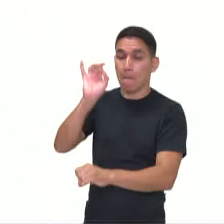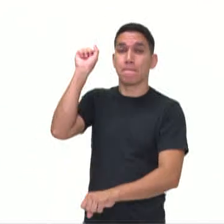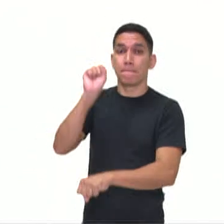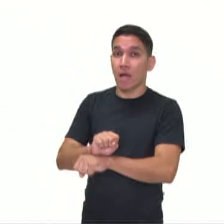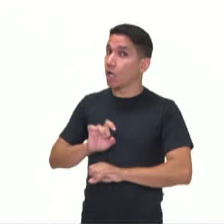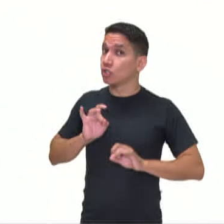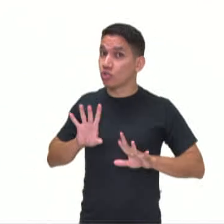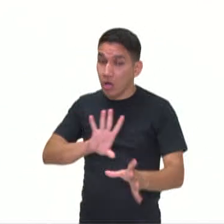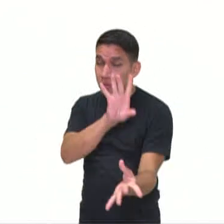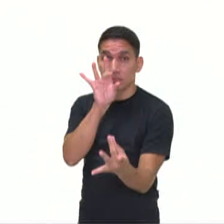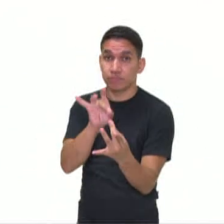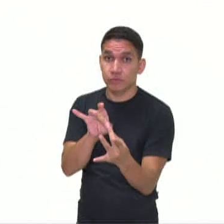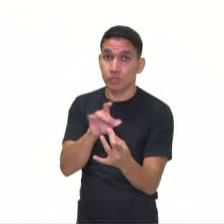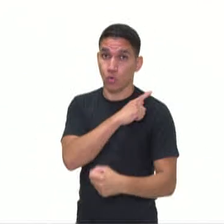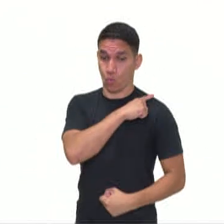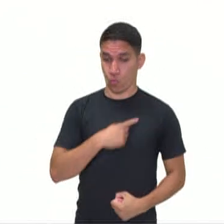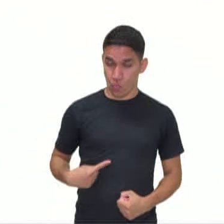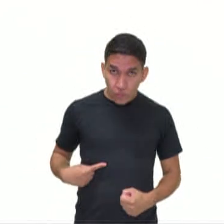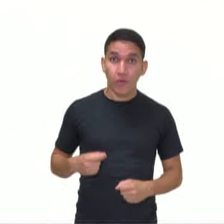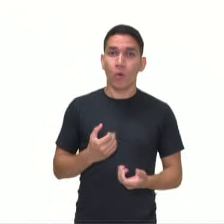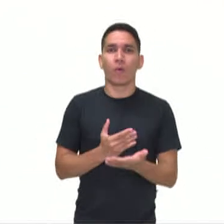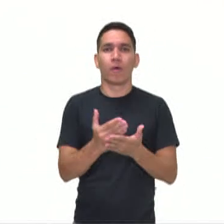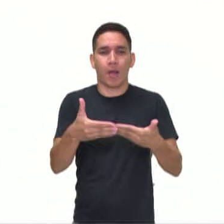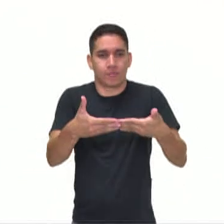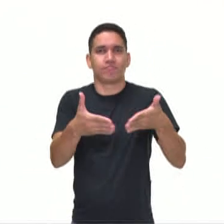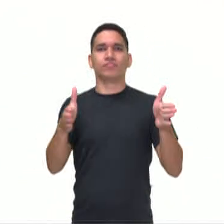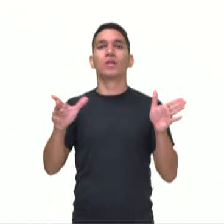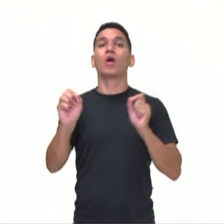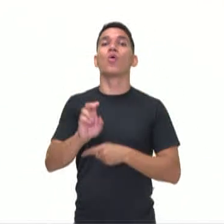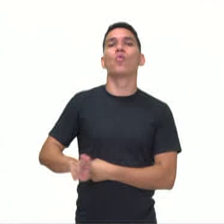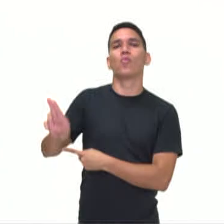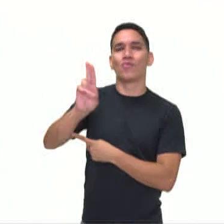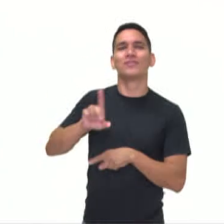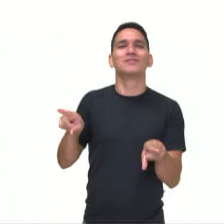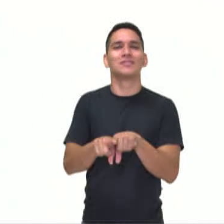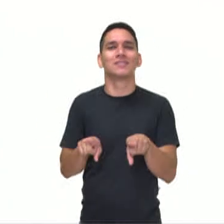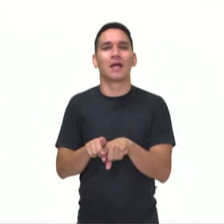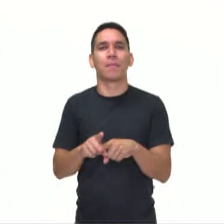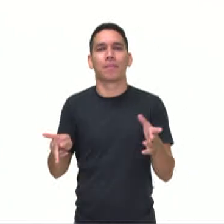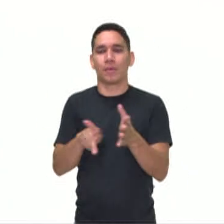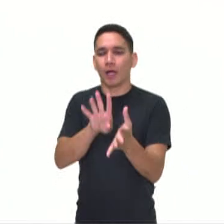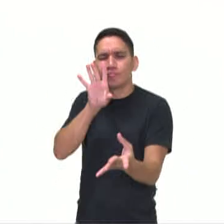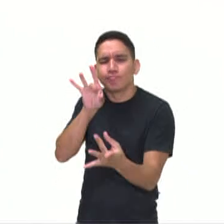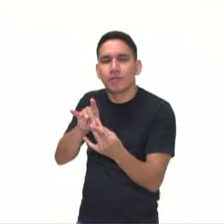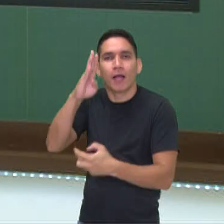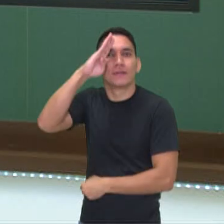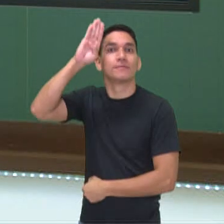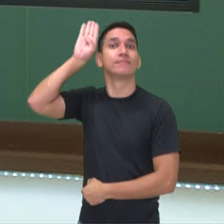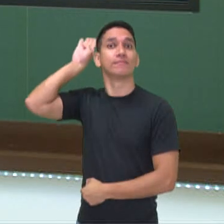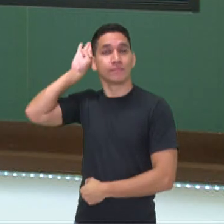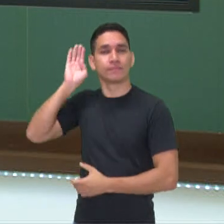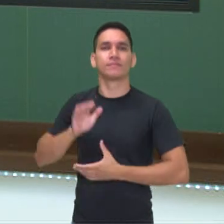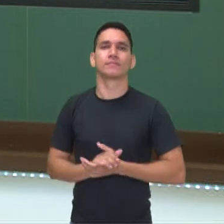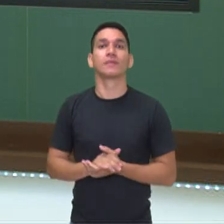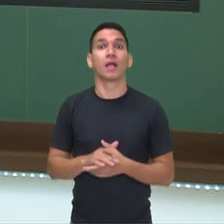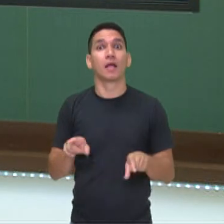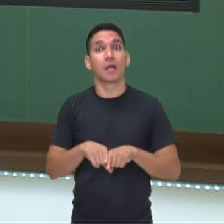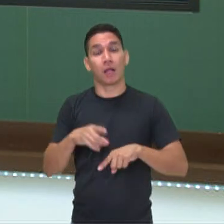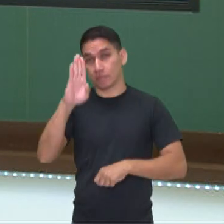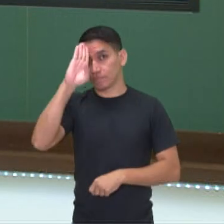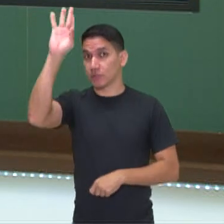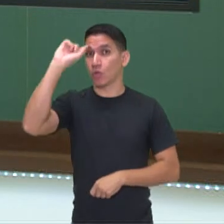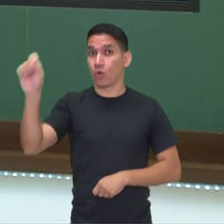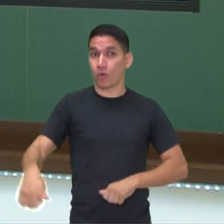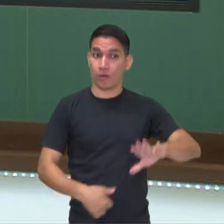usada somente pelo governo e passou a ser utilizada também para fins acadêmicos. E vale destacar que nos Estados Unidos,